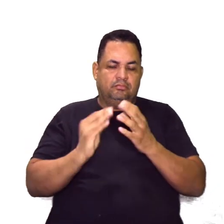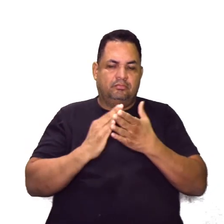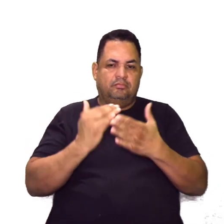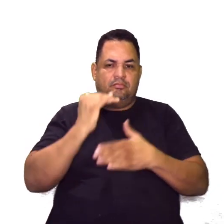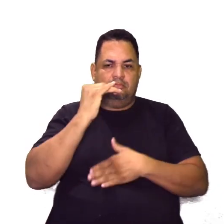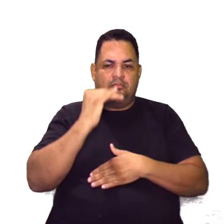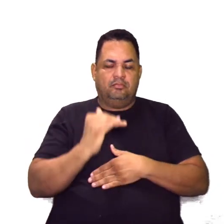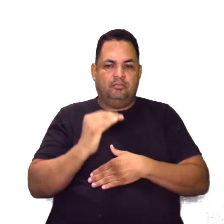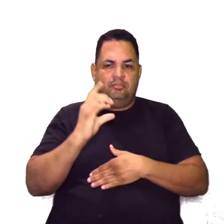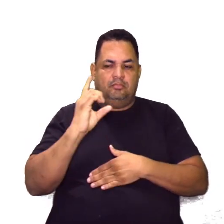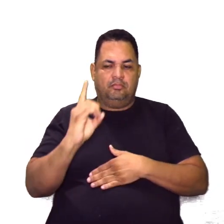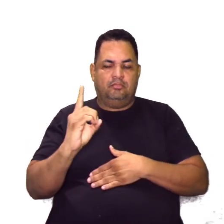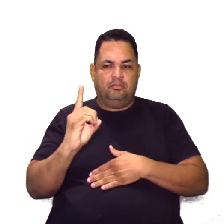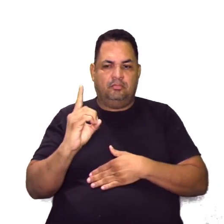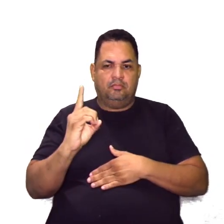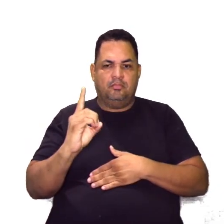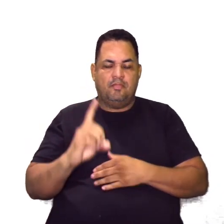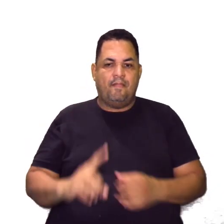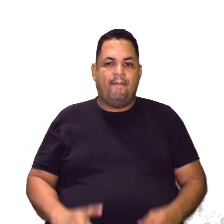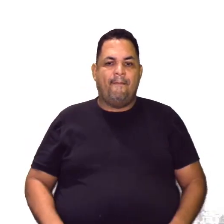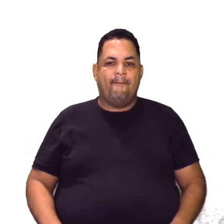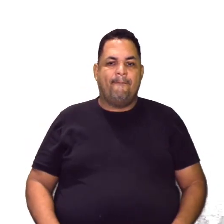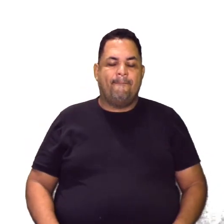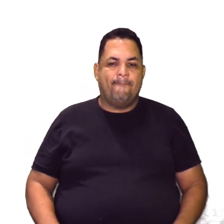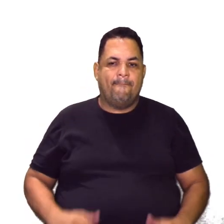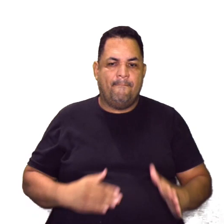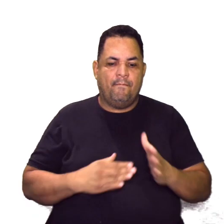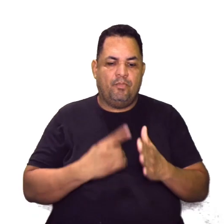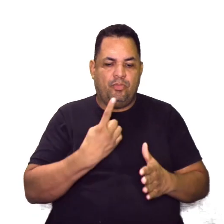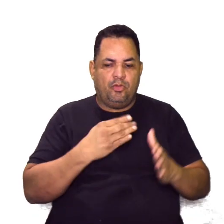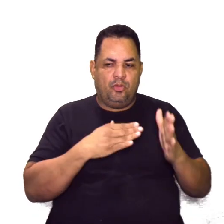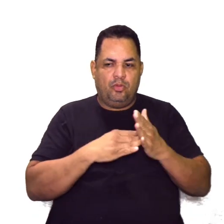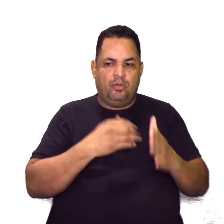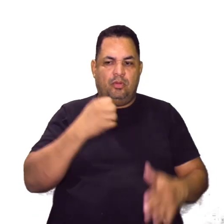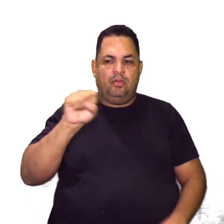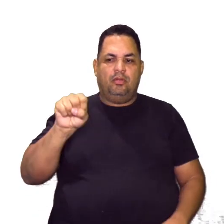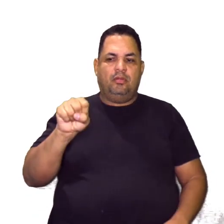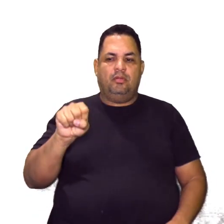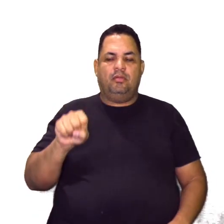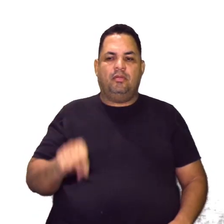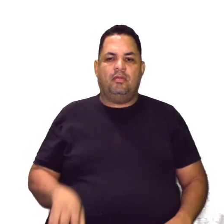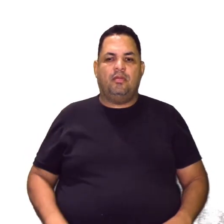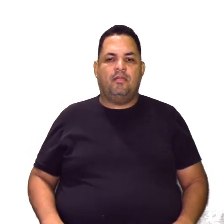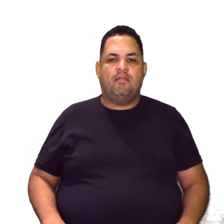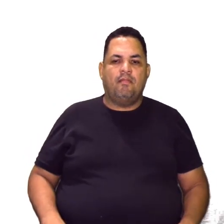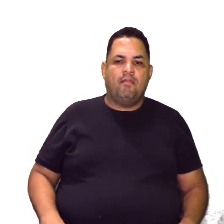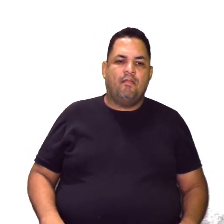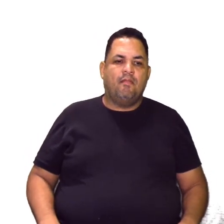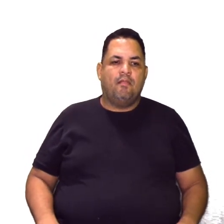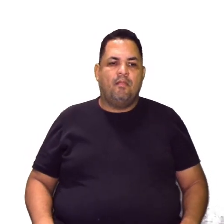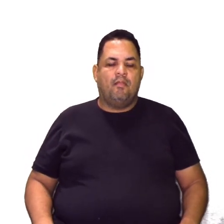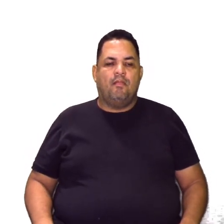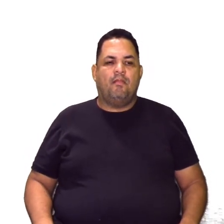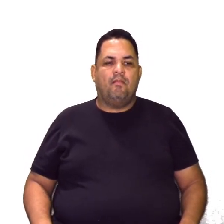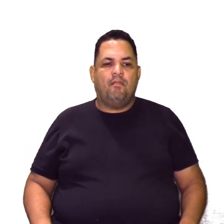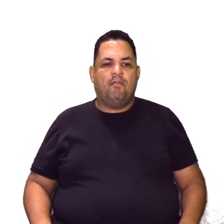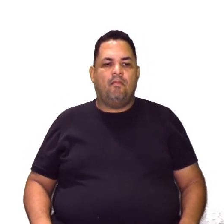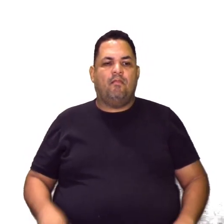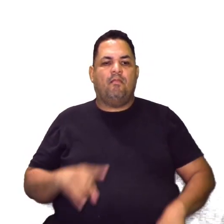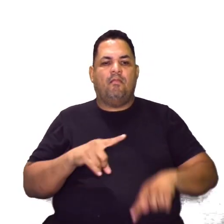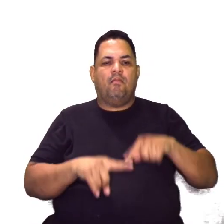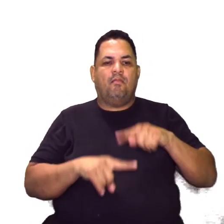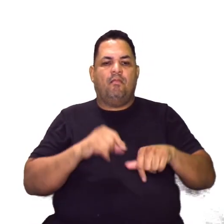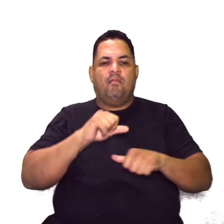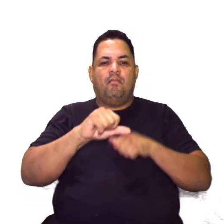todo ele terminava com subnível D, né? De 1 até 8. E